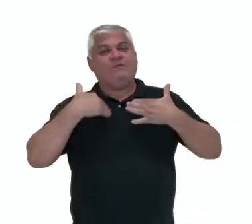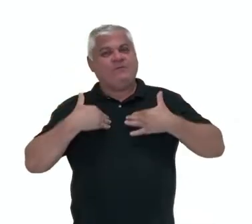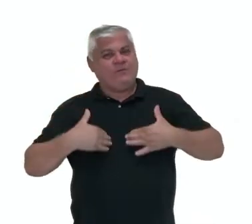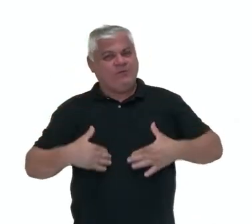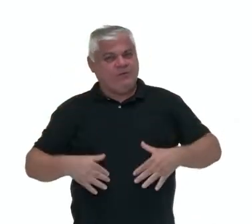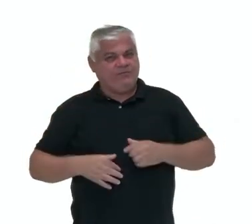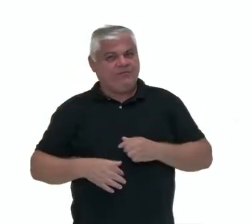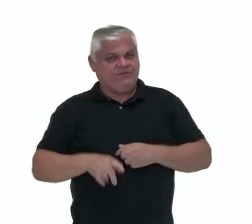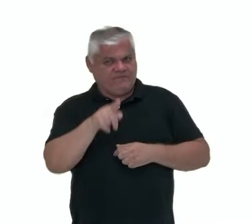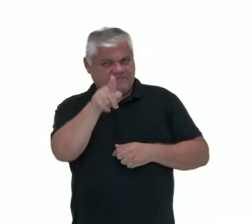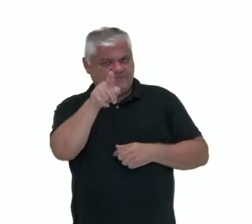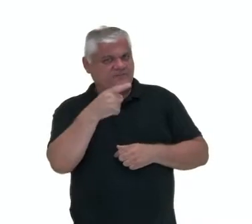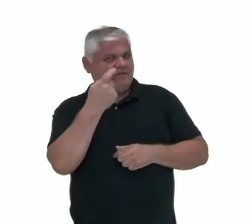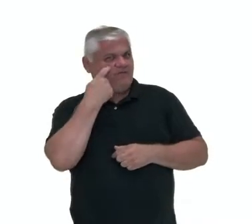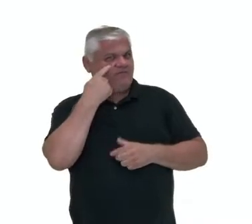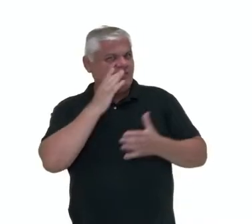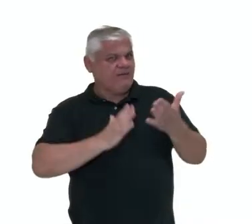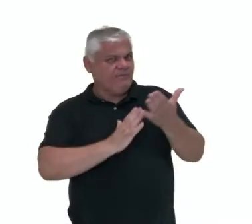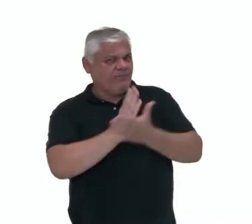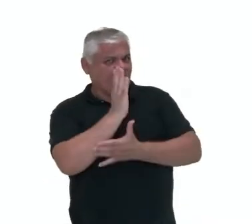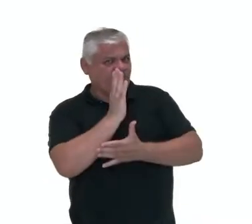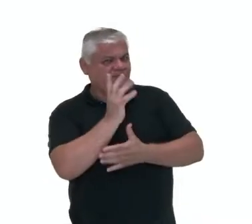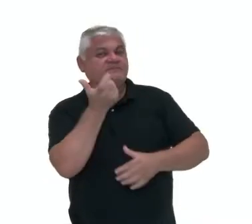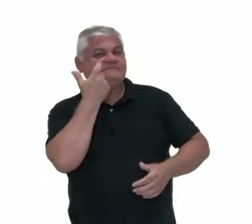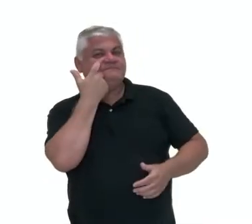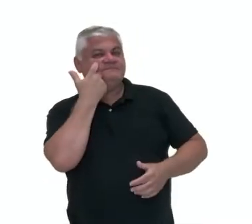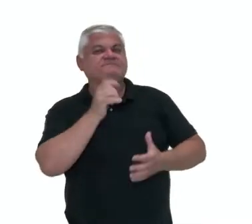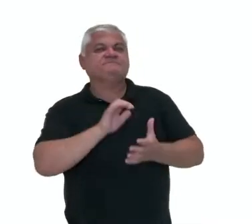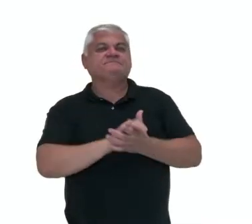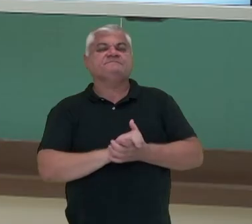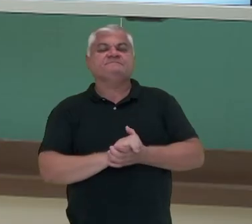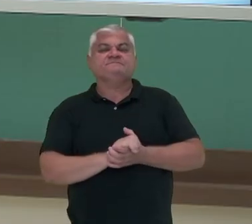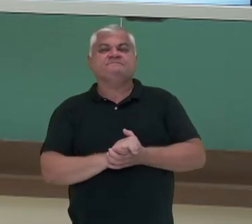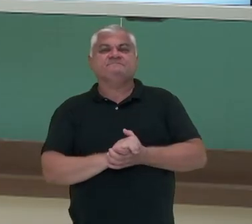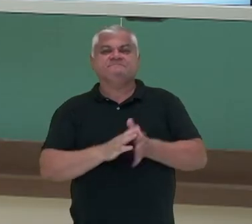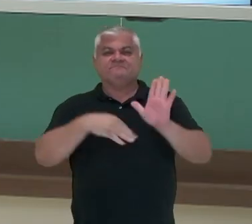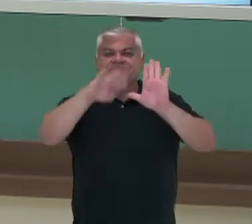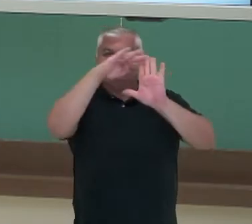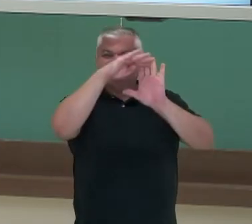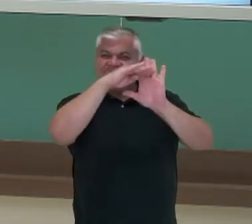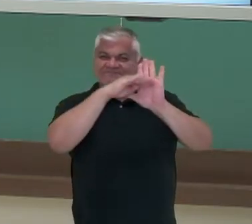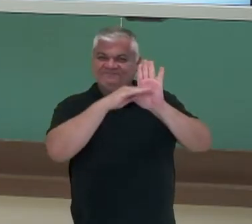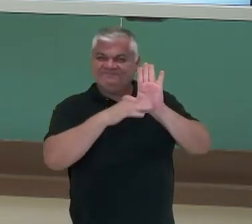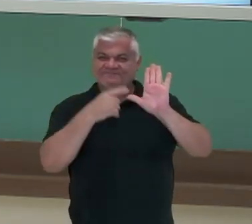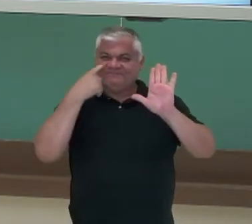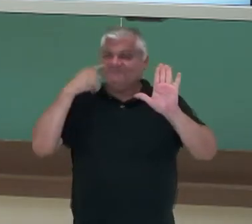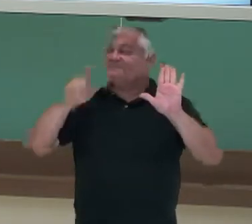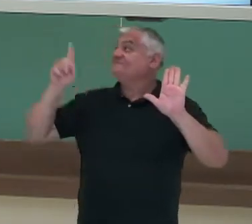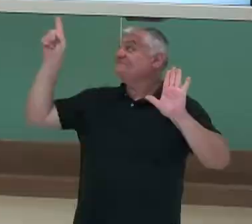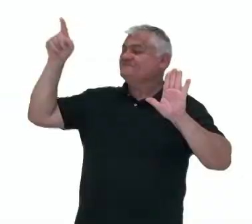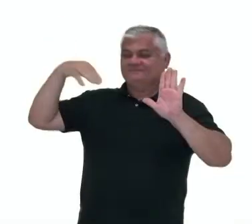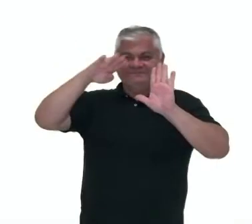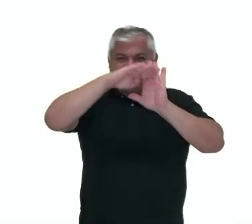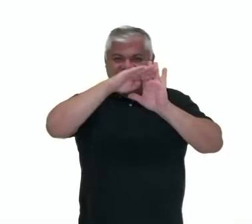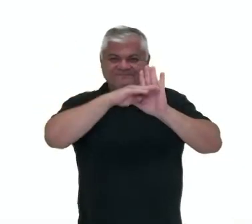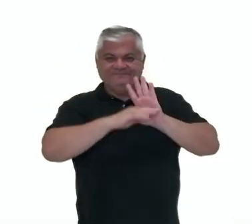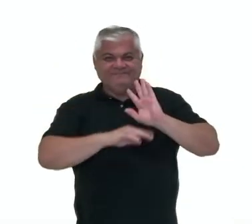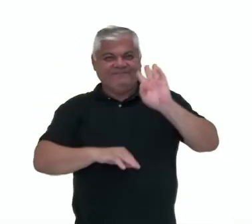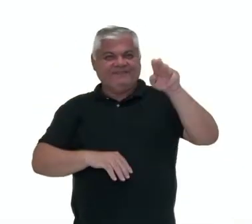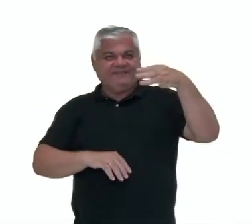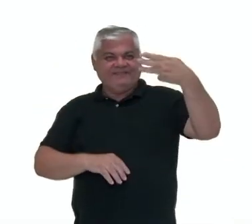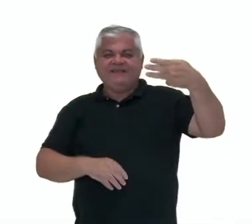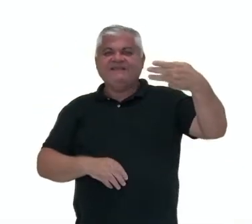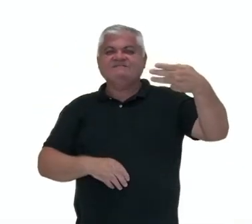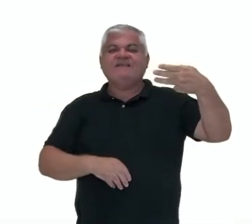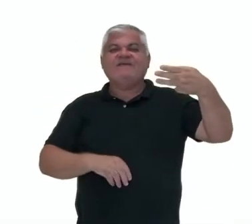se você passa no teste. Vamos lá? Vamos analisar essa tabela. Então, aqui acima, os 3 primeiros aqui sinalizados